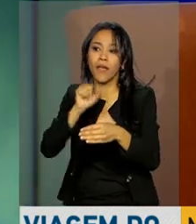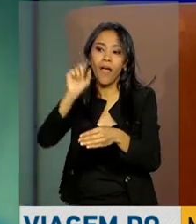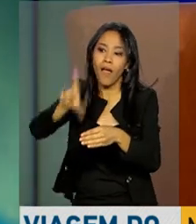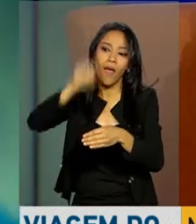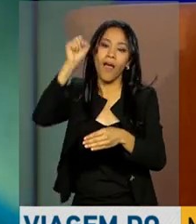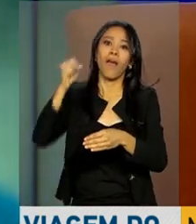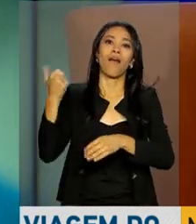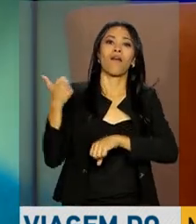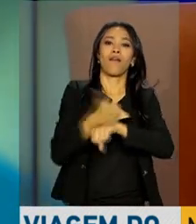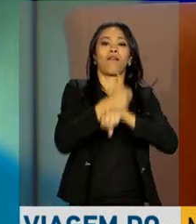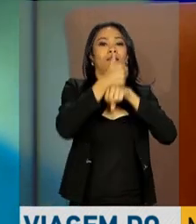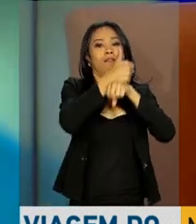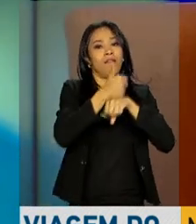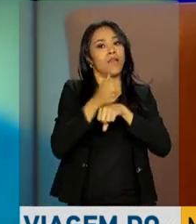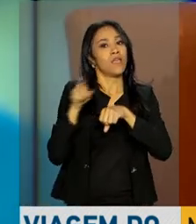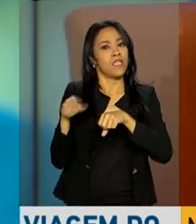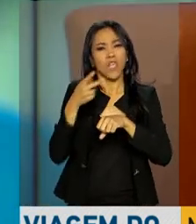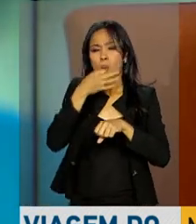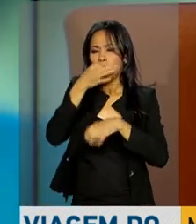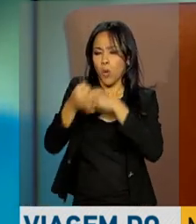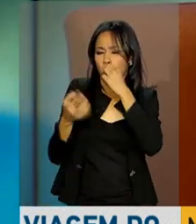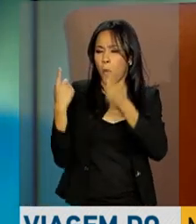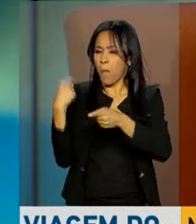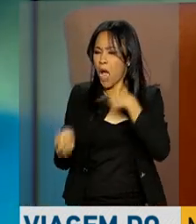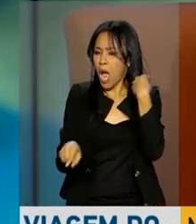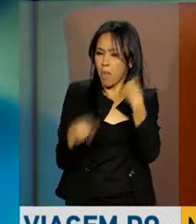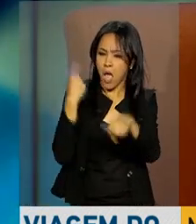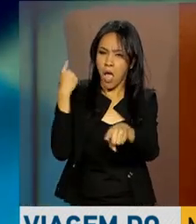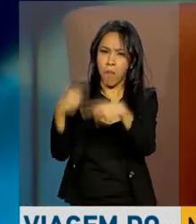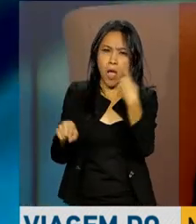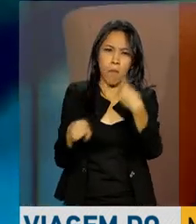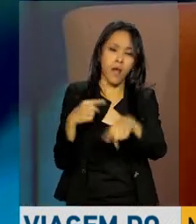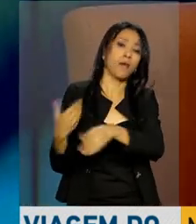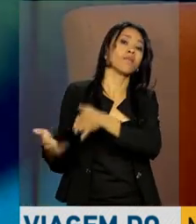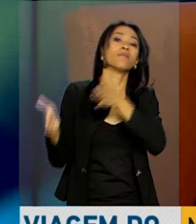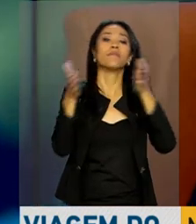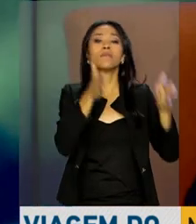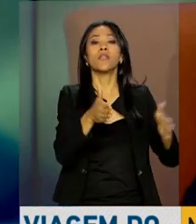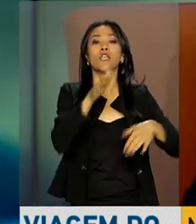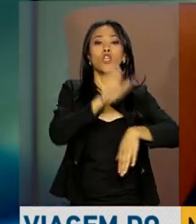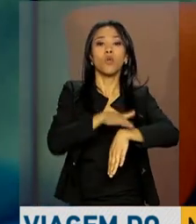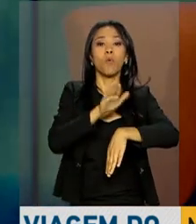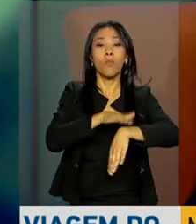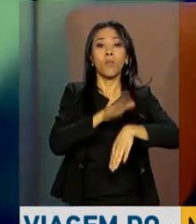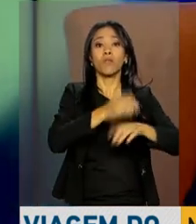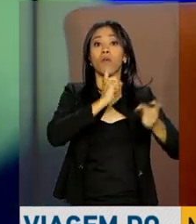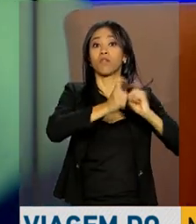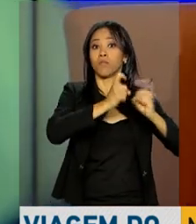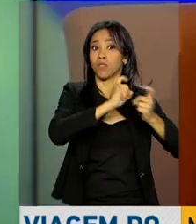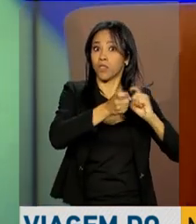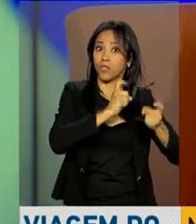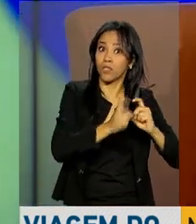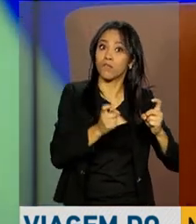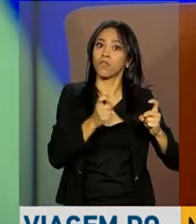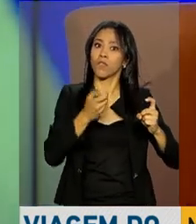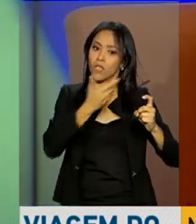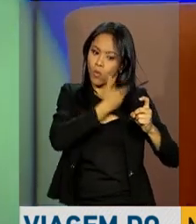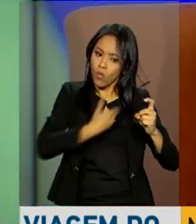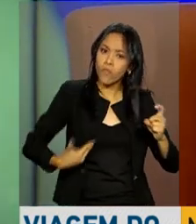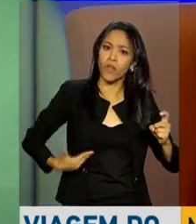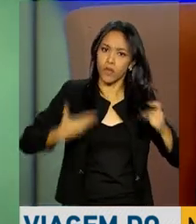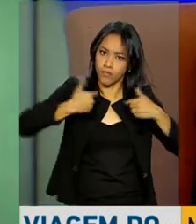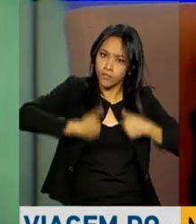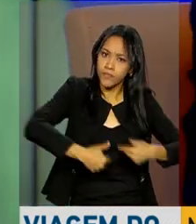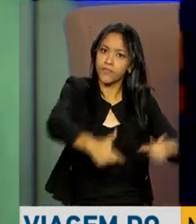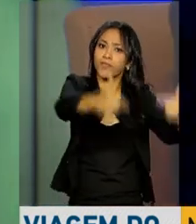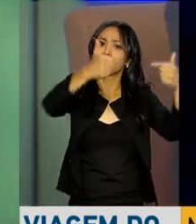não é? Este é o momento de controvérsia, de contrariedade, de contestações. E o momento político-administrativo em que se governa. Ora bem,